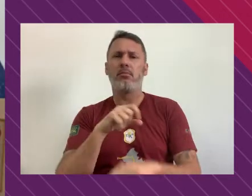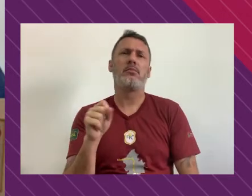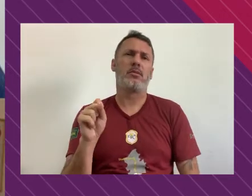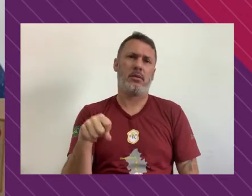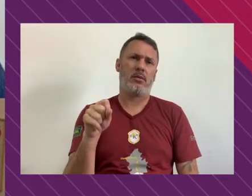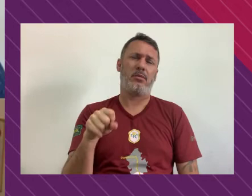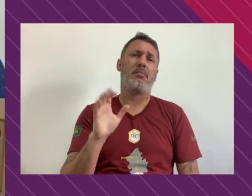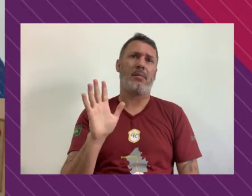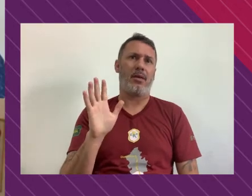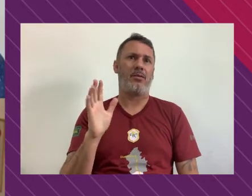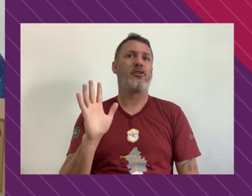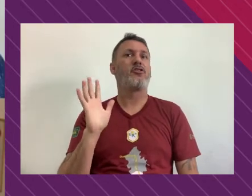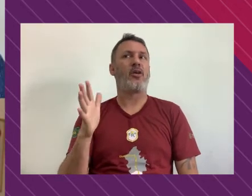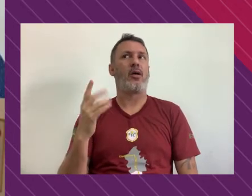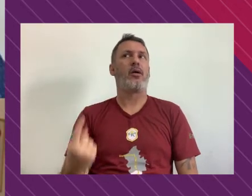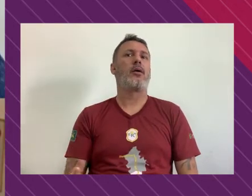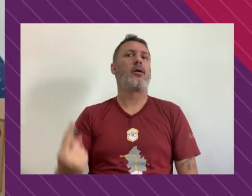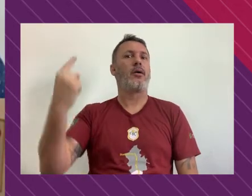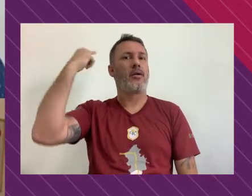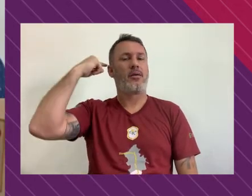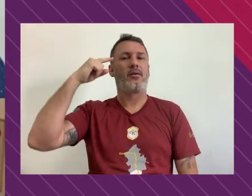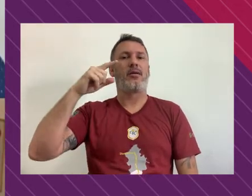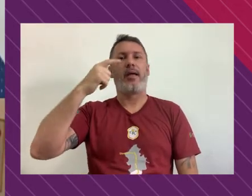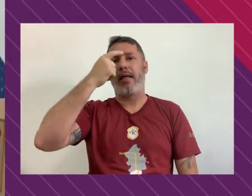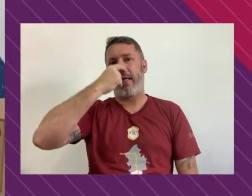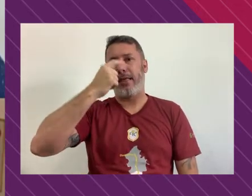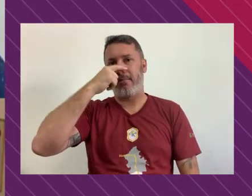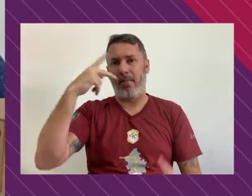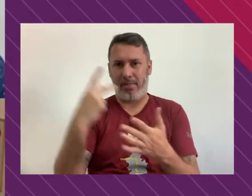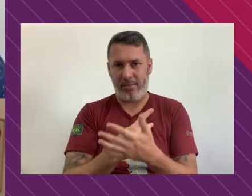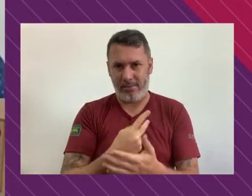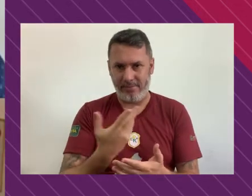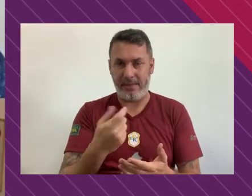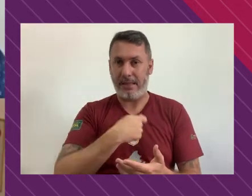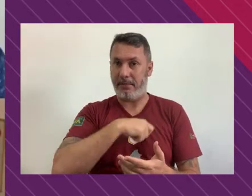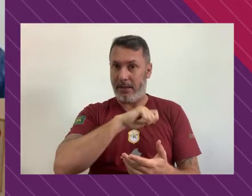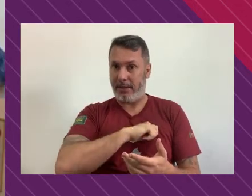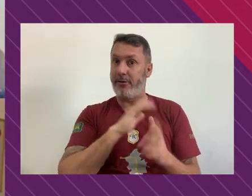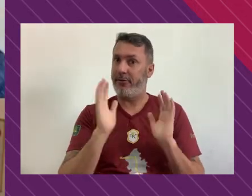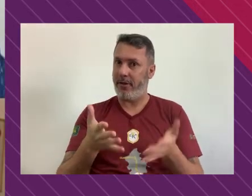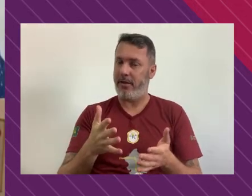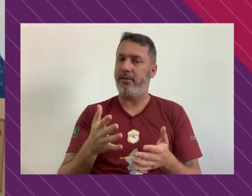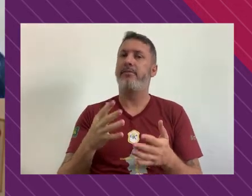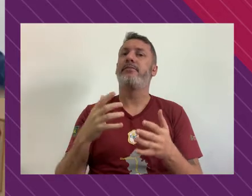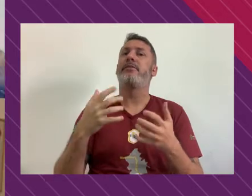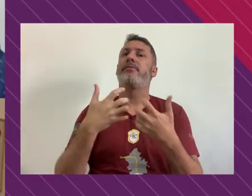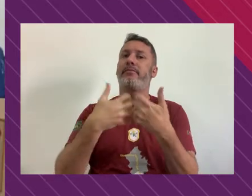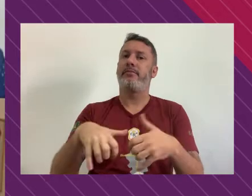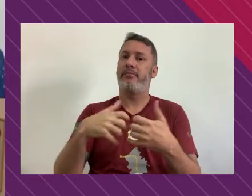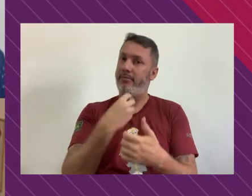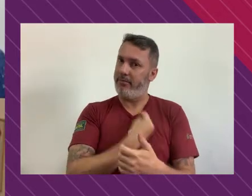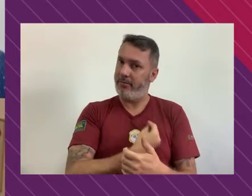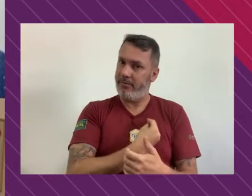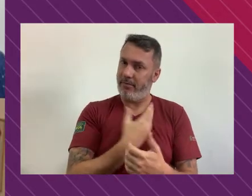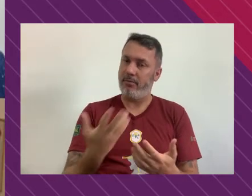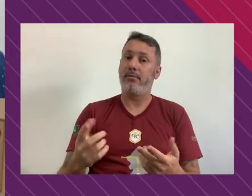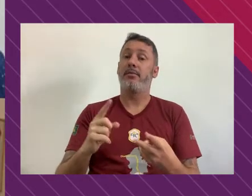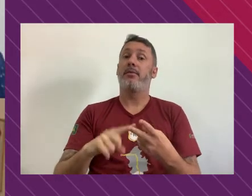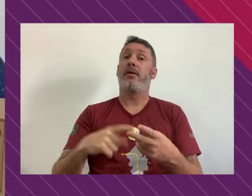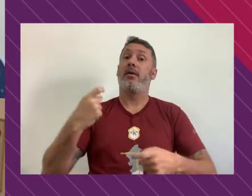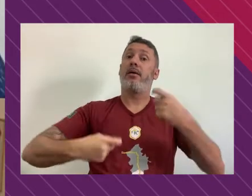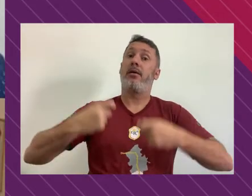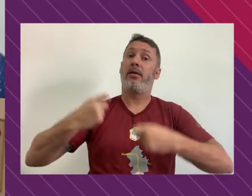lei dos institutos federais foi promulgada, foi sancionada com um dispositivo de